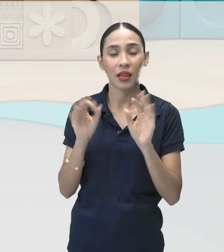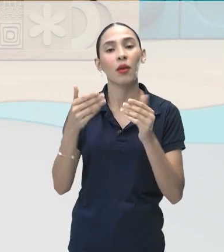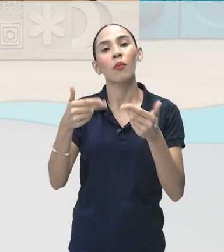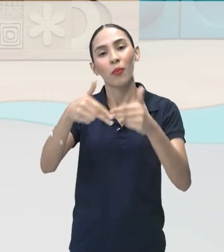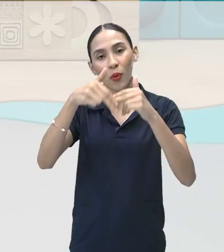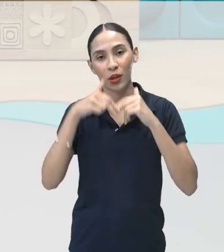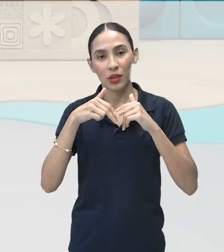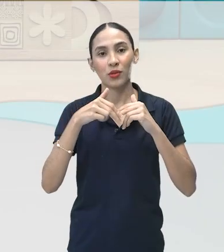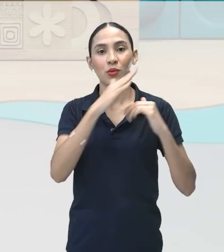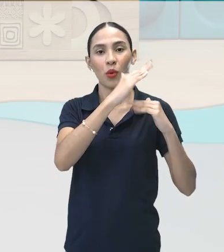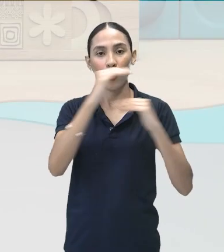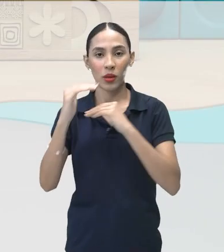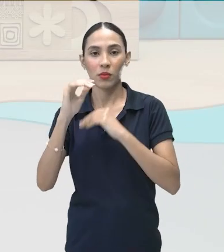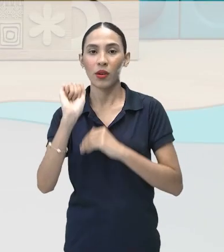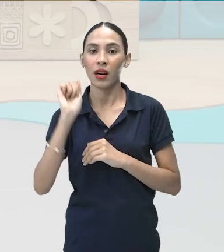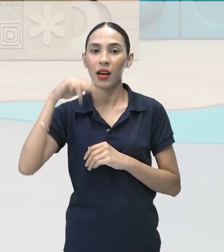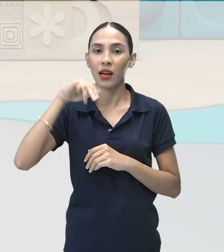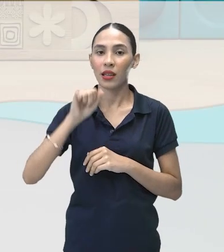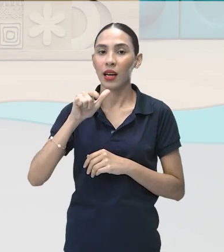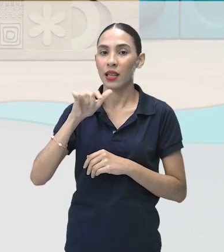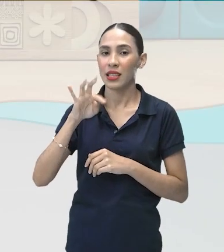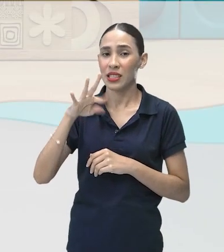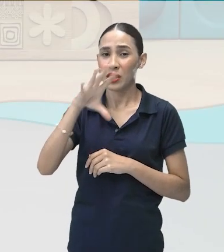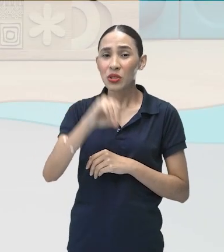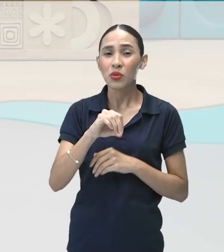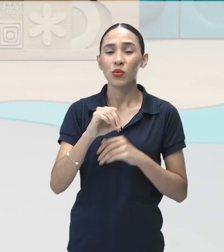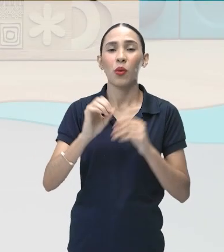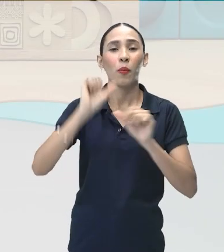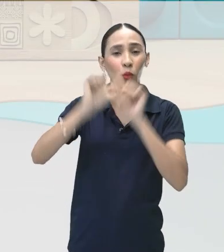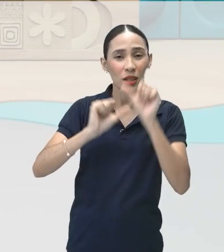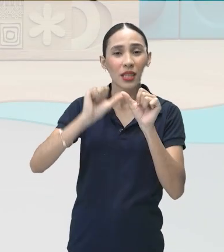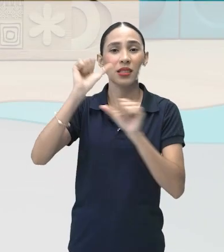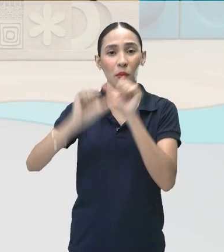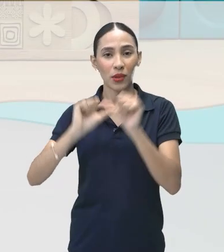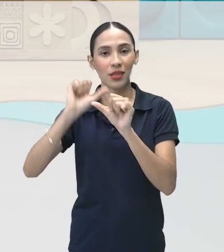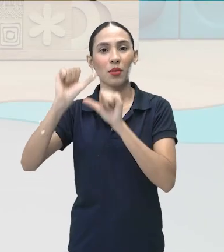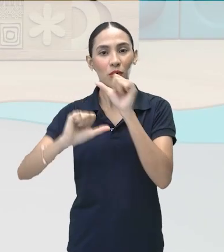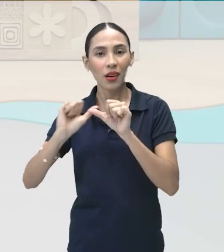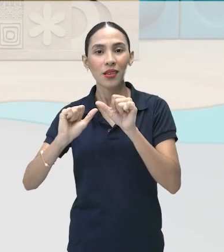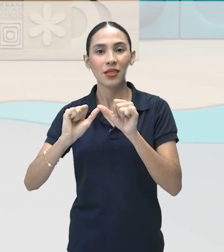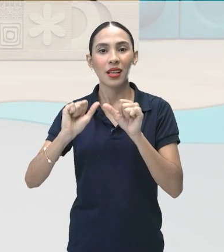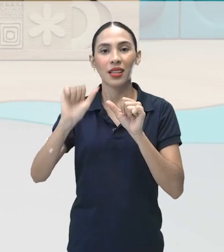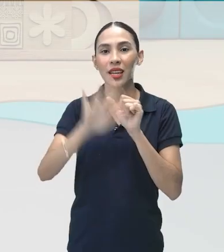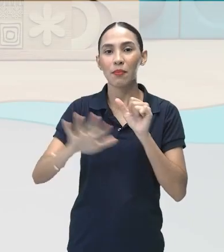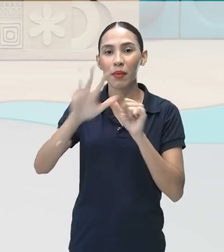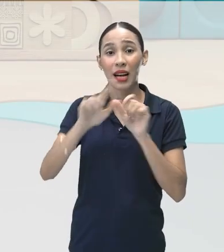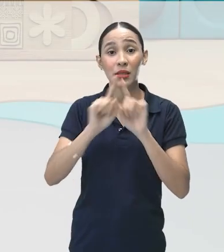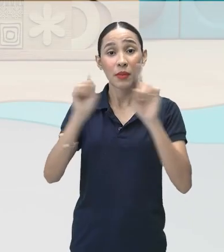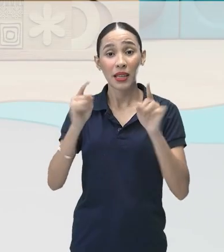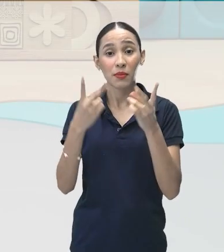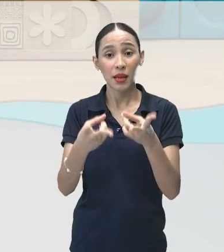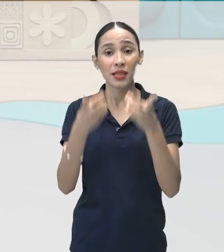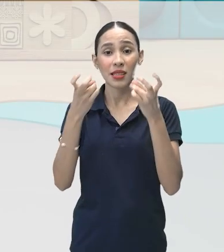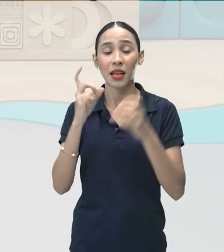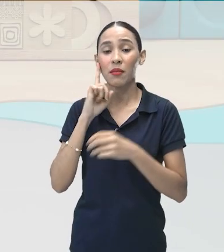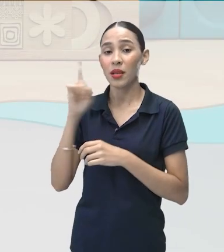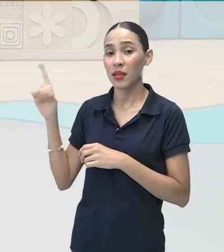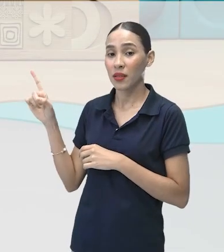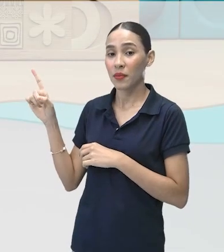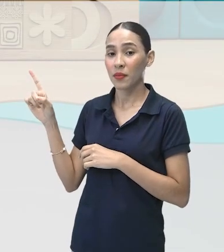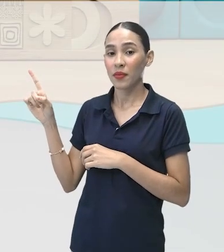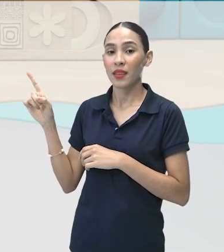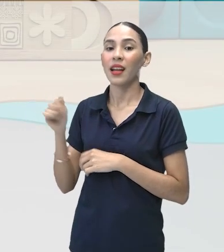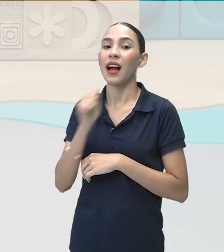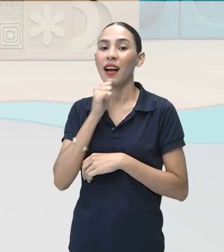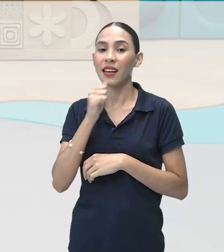cubismo analítico. Foi tanta fragmentação da imagem que, mas vocês percebem, né, estão percebendo que